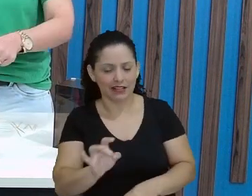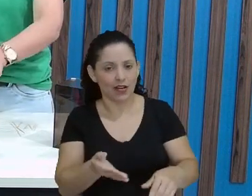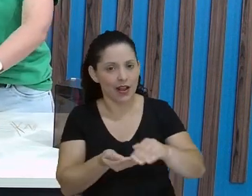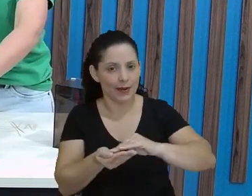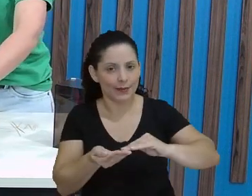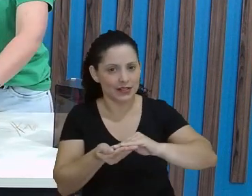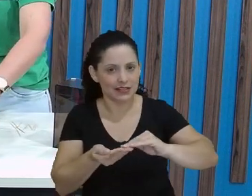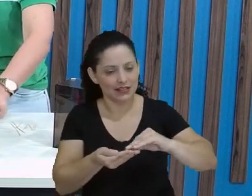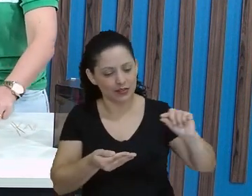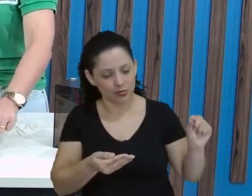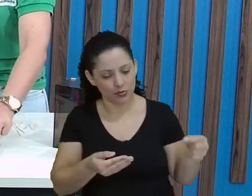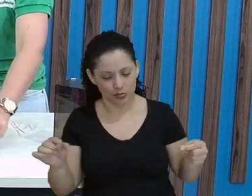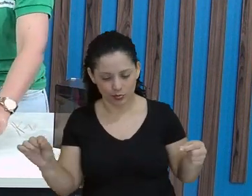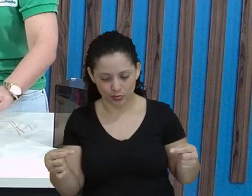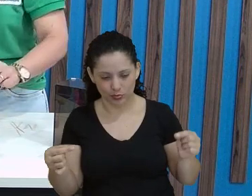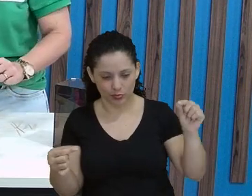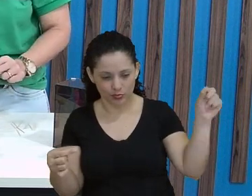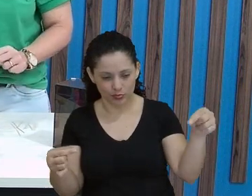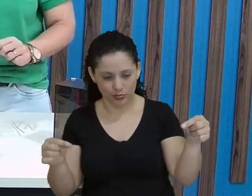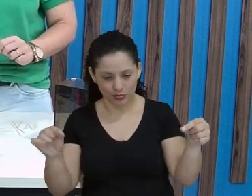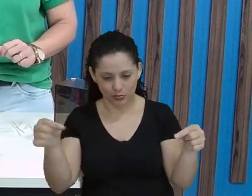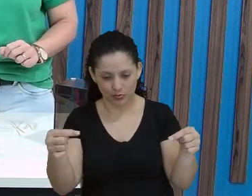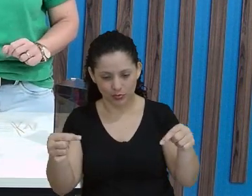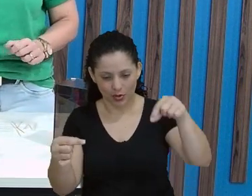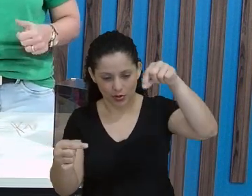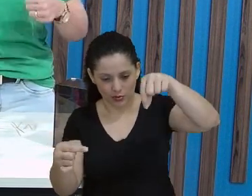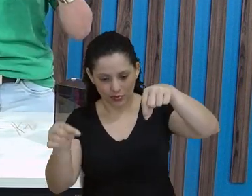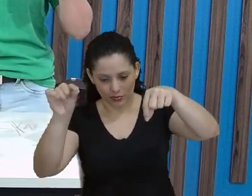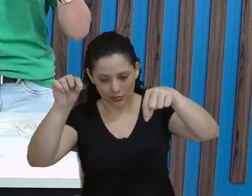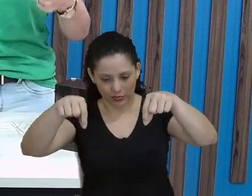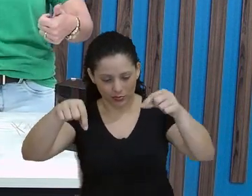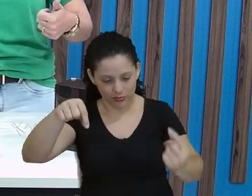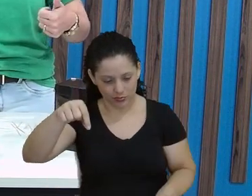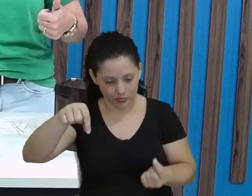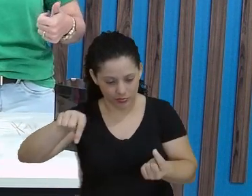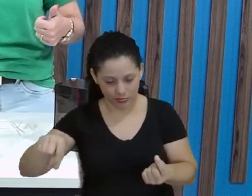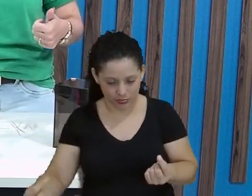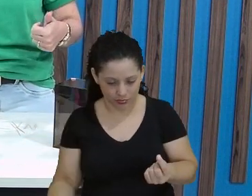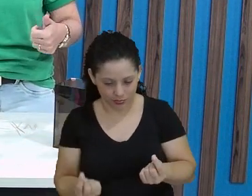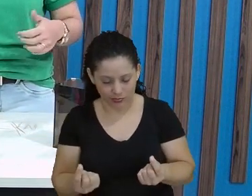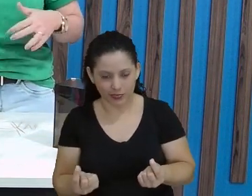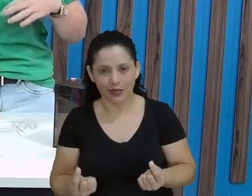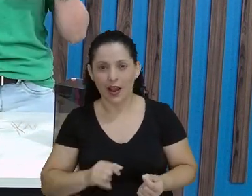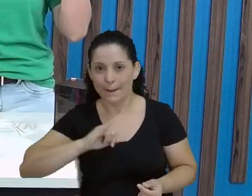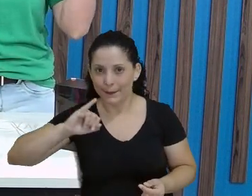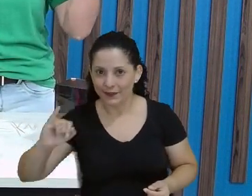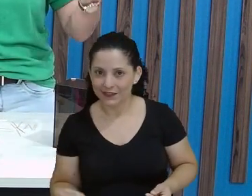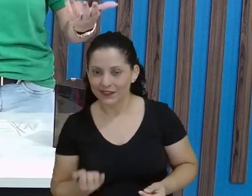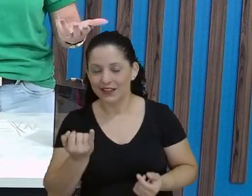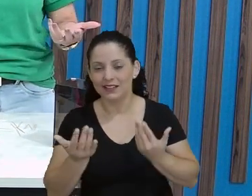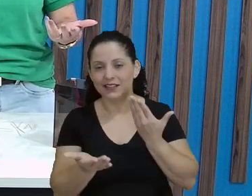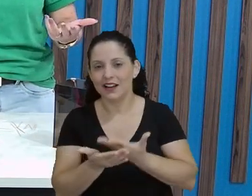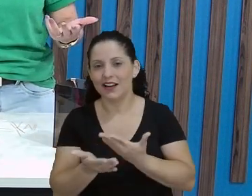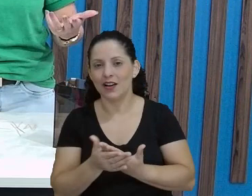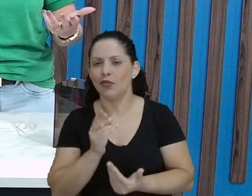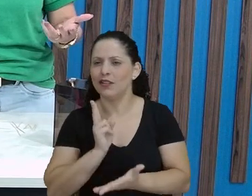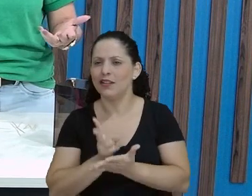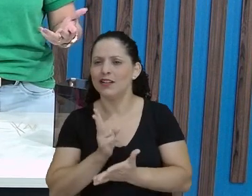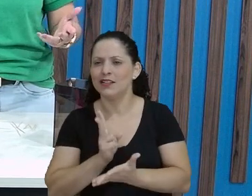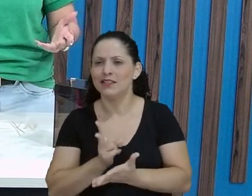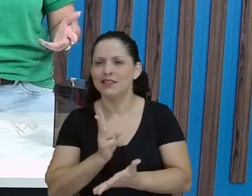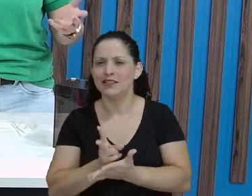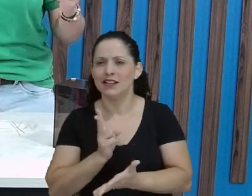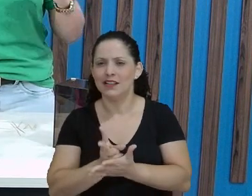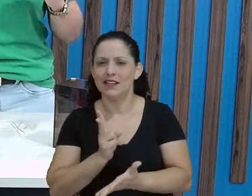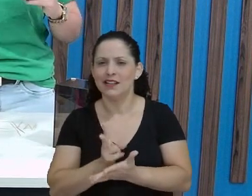massinha. E as arestas pelos palitos. Então, aproveita essa aula para vocês assistirem sempre que